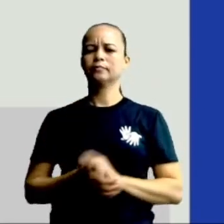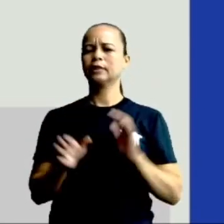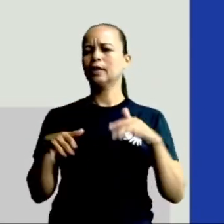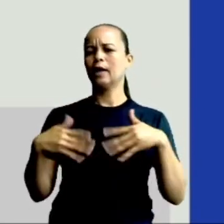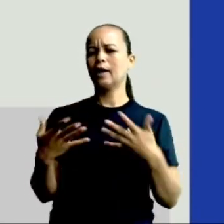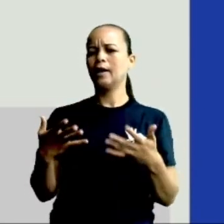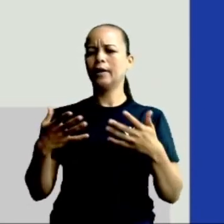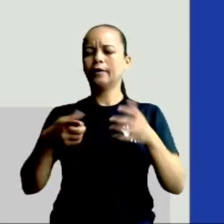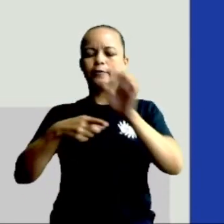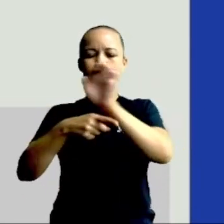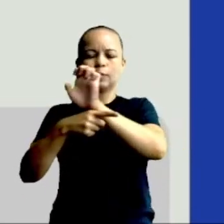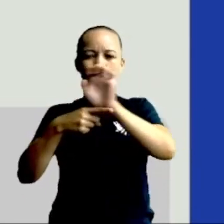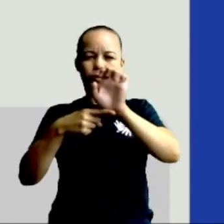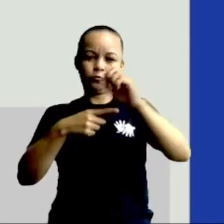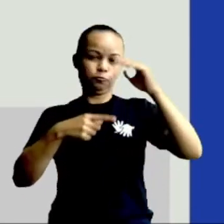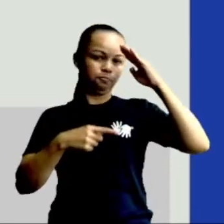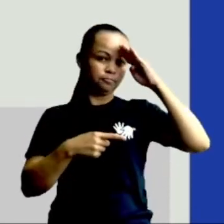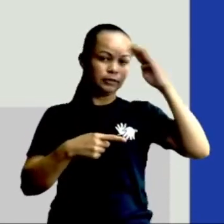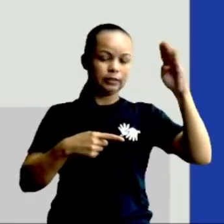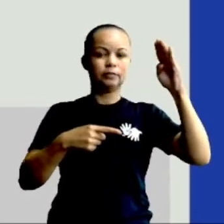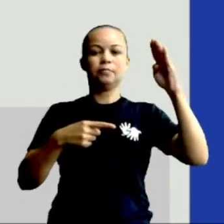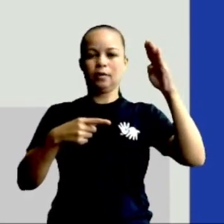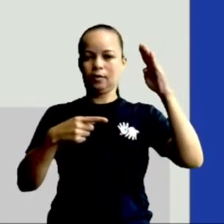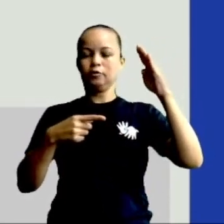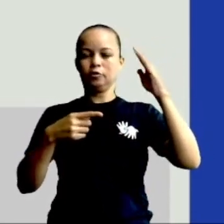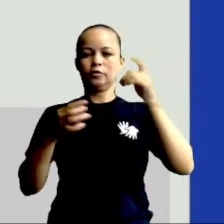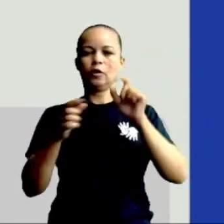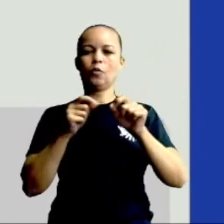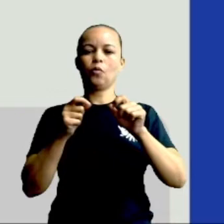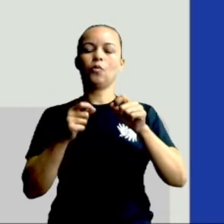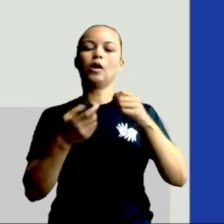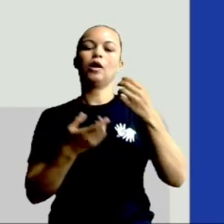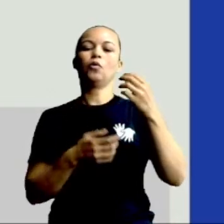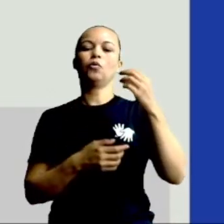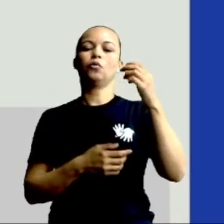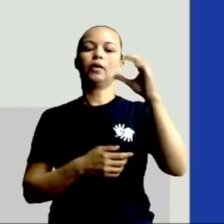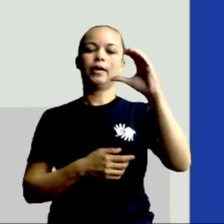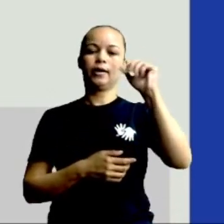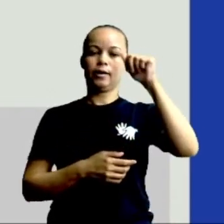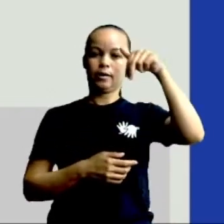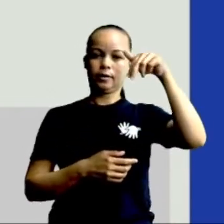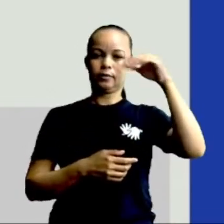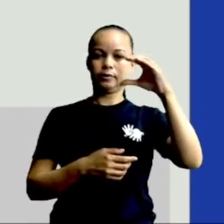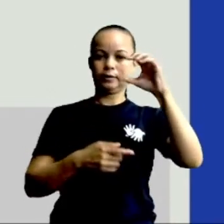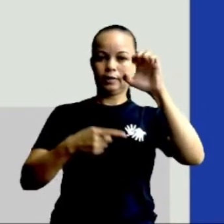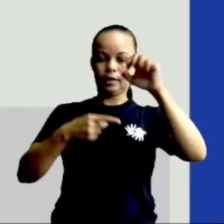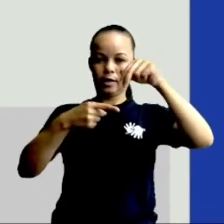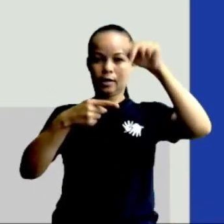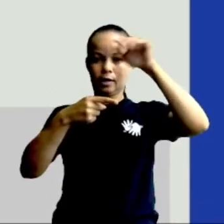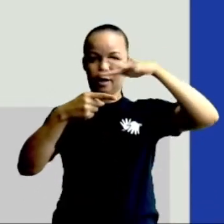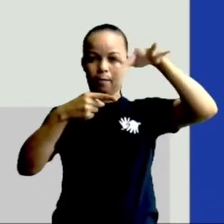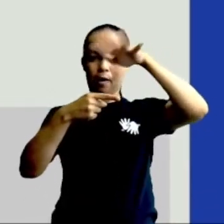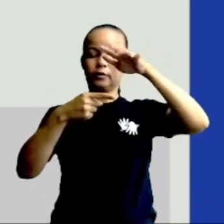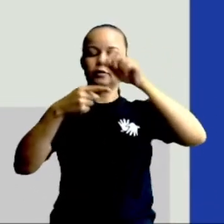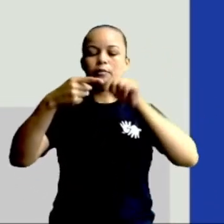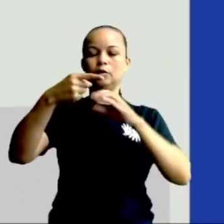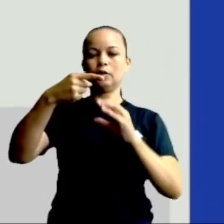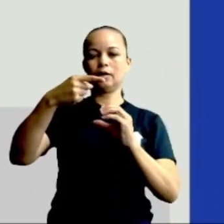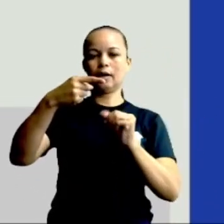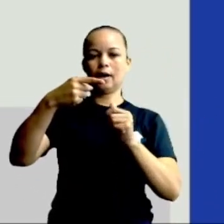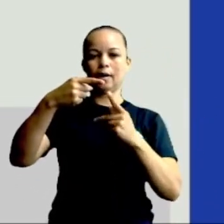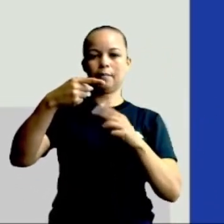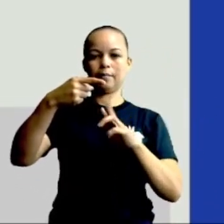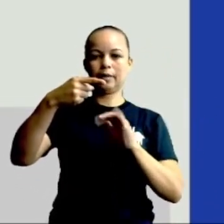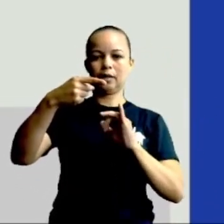do Equador, os principais paralelos são o Trópico de Câncer, o Trópico de Capricórnio,